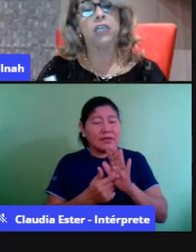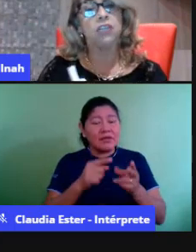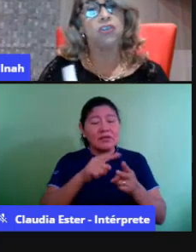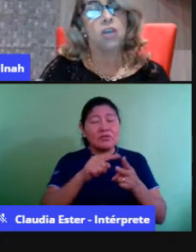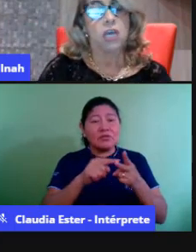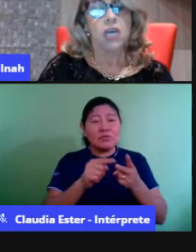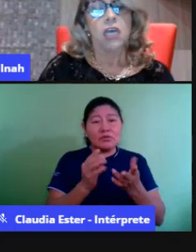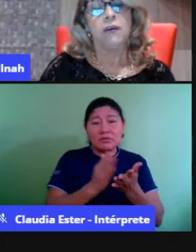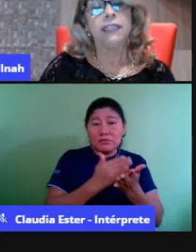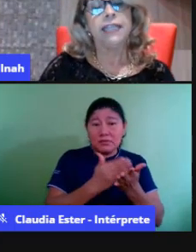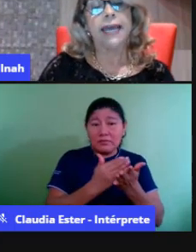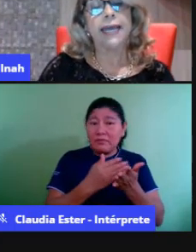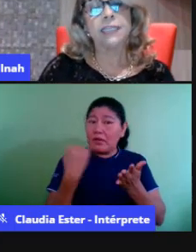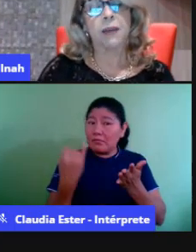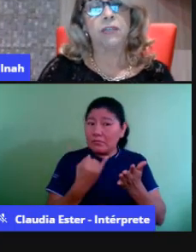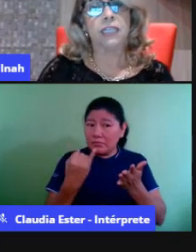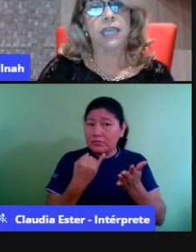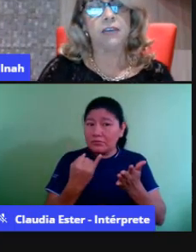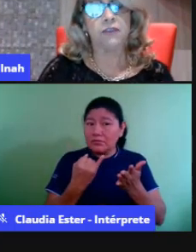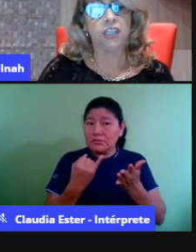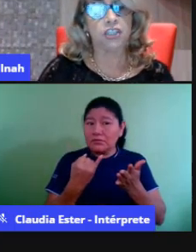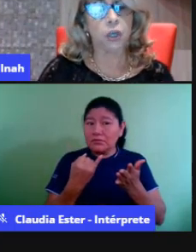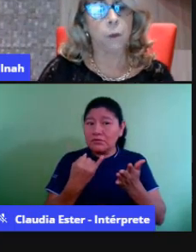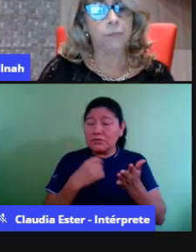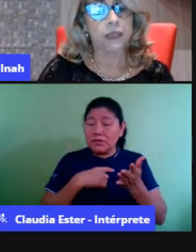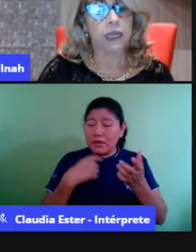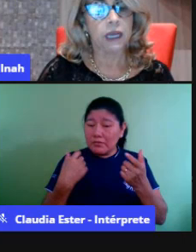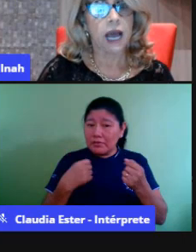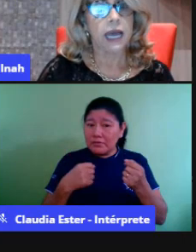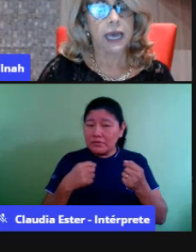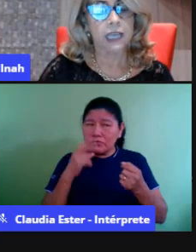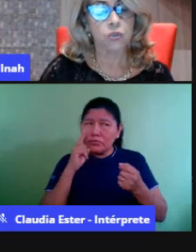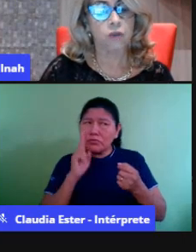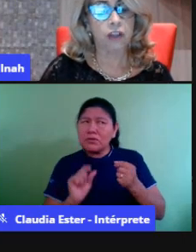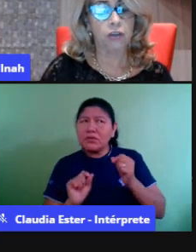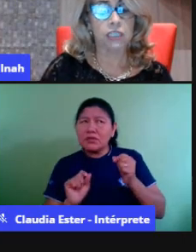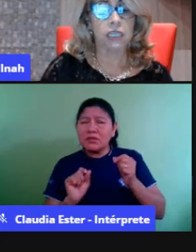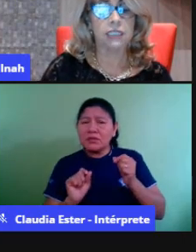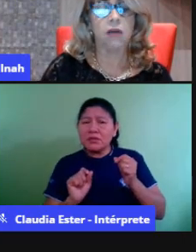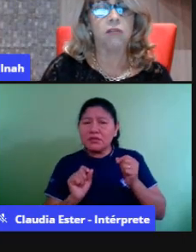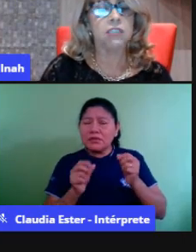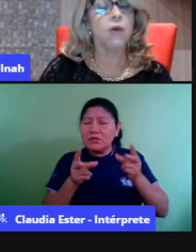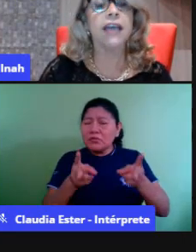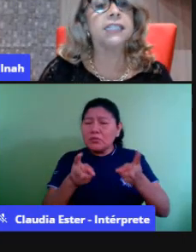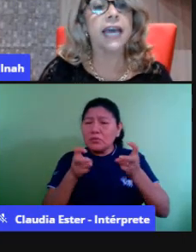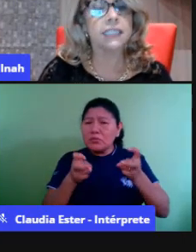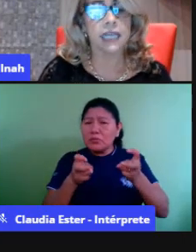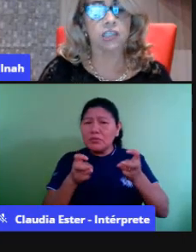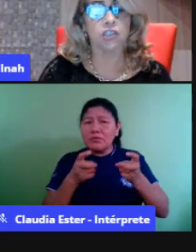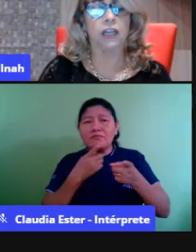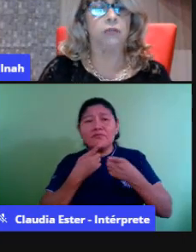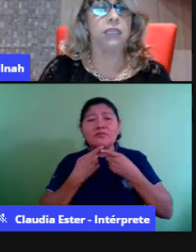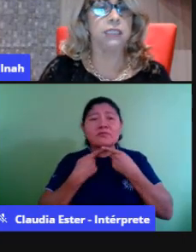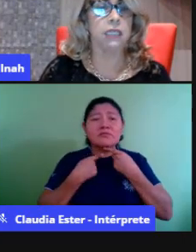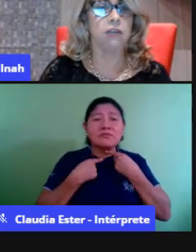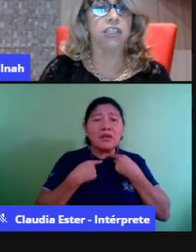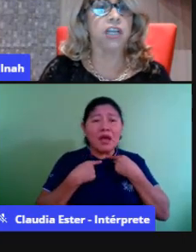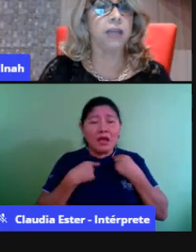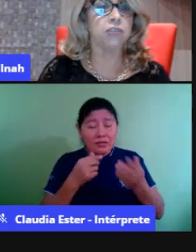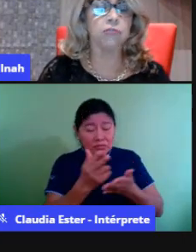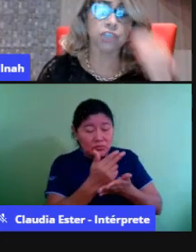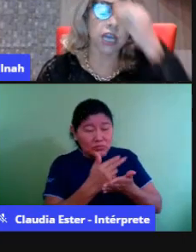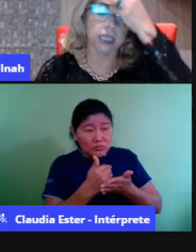falando o seguinte, que o interesse pelo desenho infantil e a sua valorização são recentes na história do